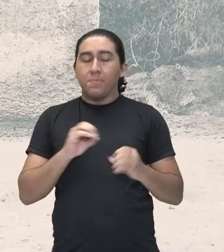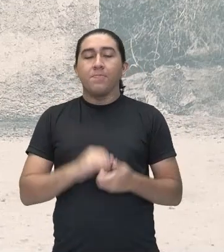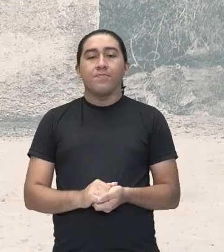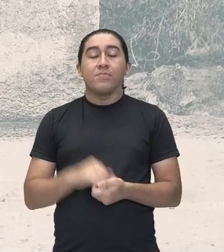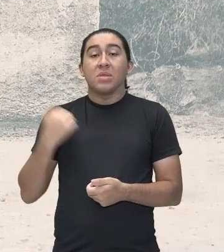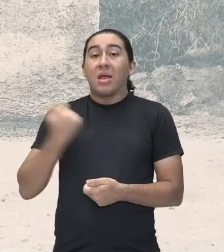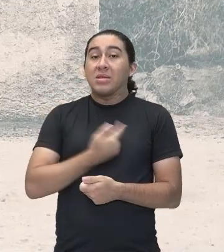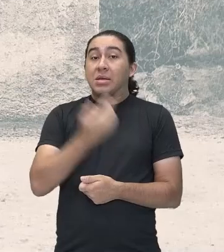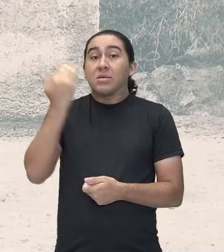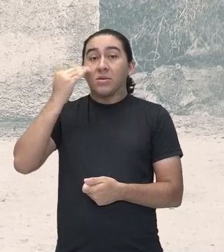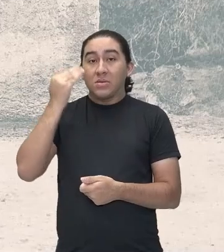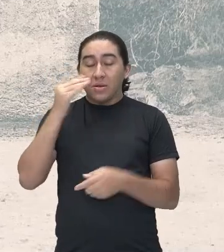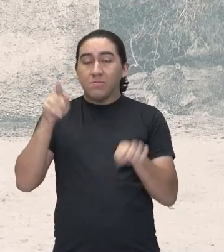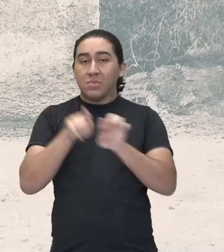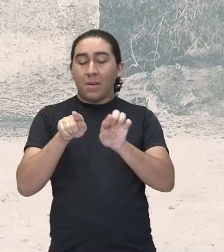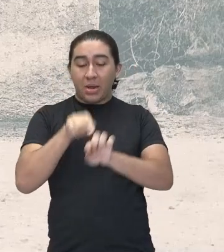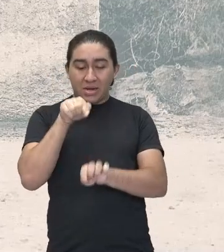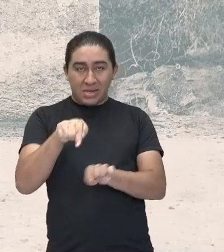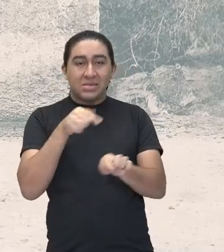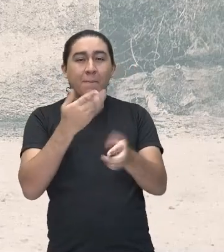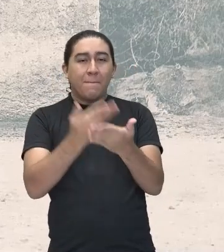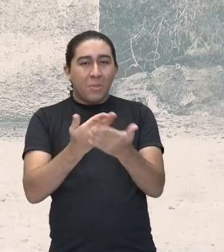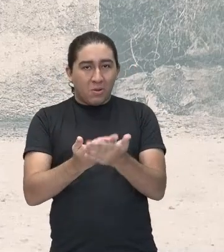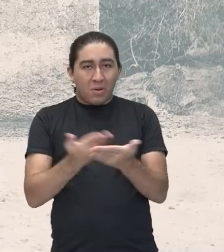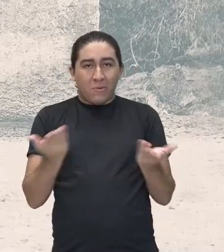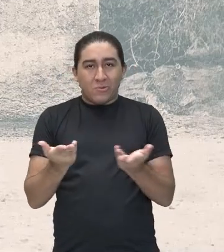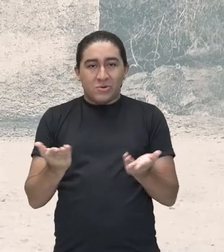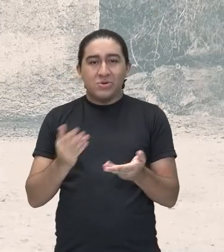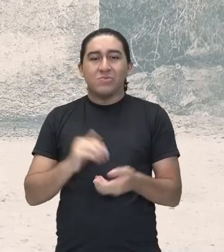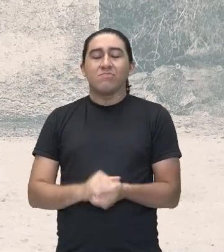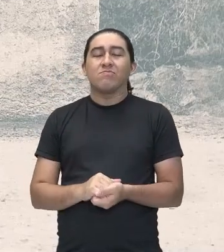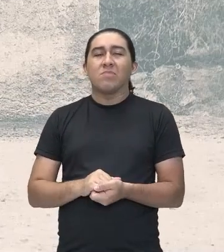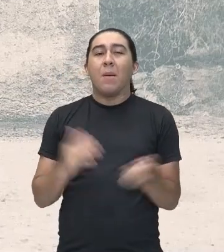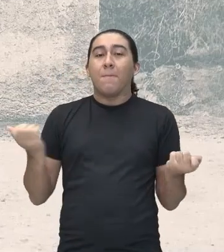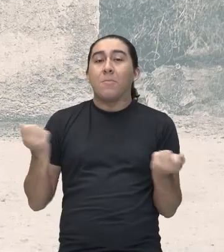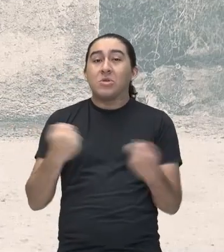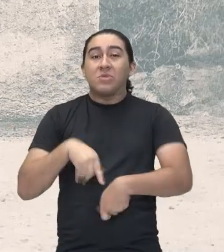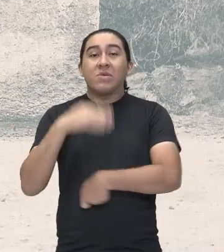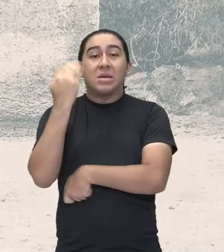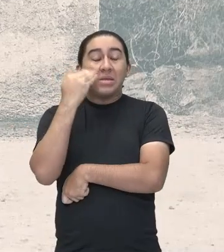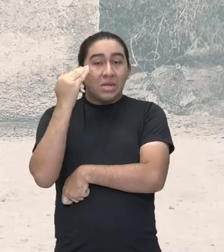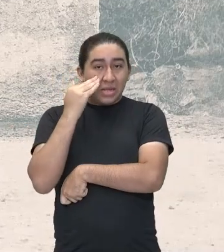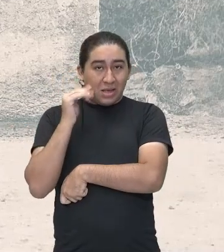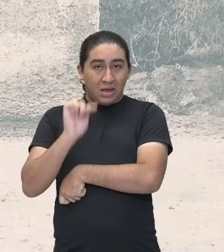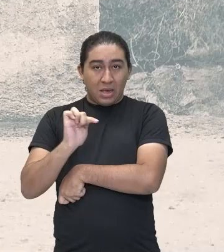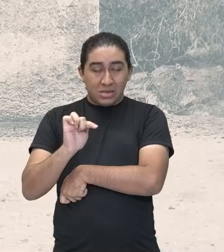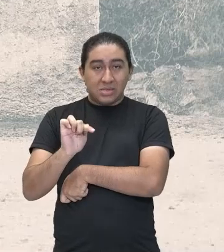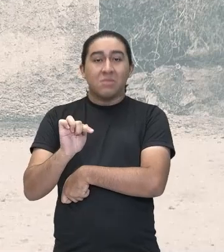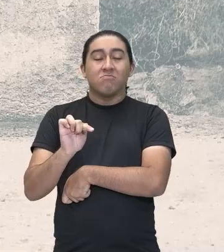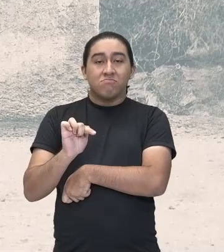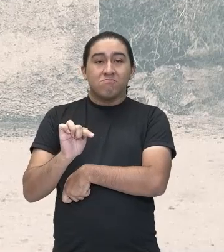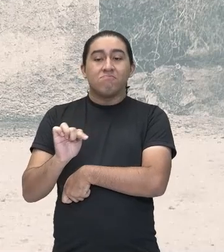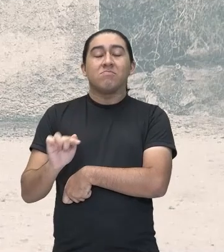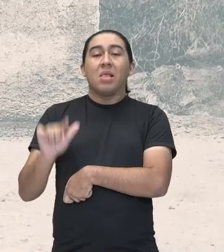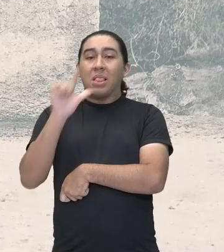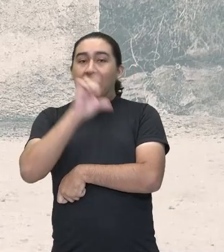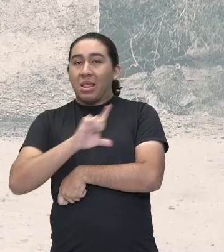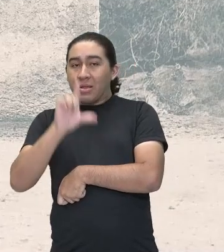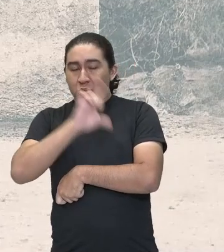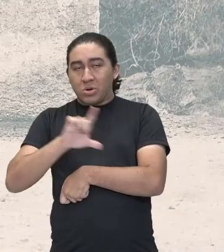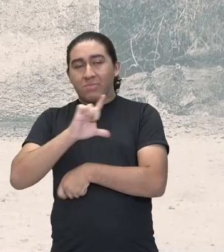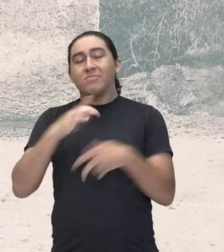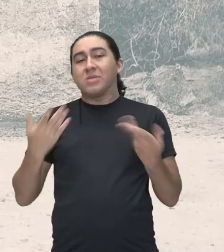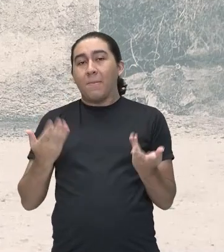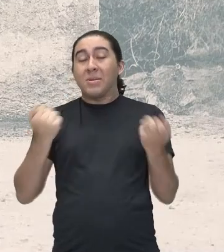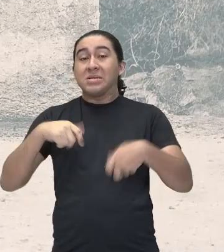entender e compreender isso durante a nossa aula. Para que a gente possa entender a obra de Monteiro Lobato, claro que nós temos que